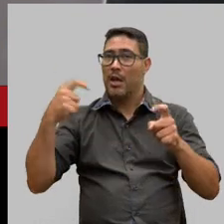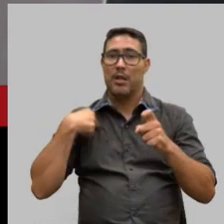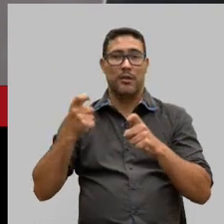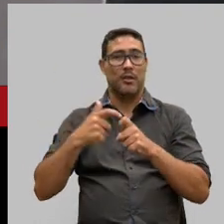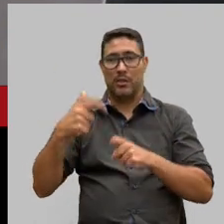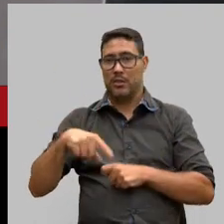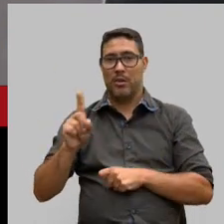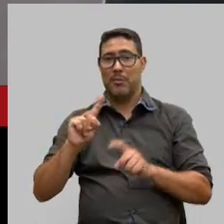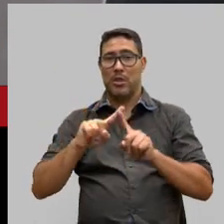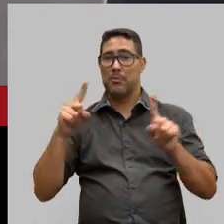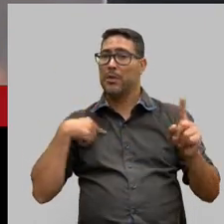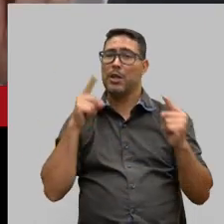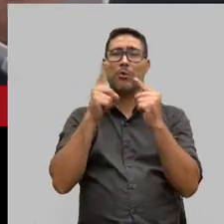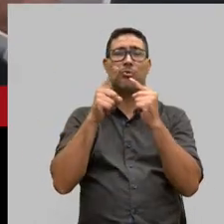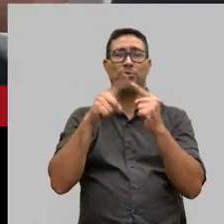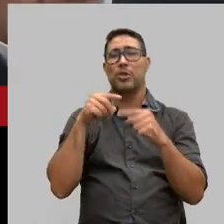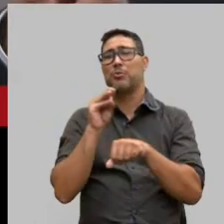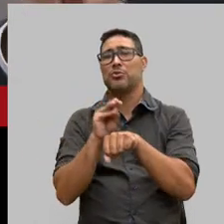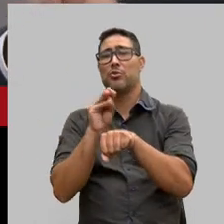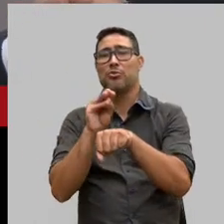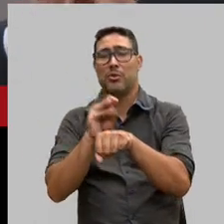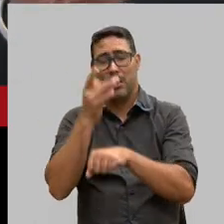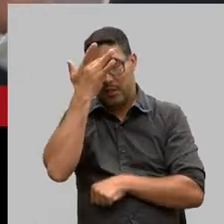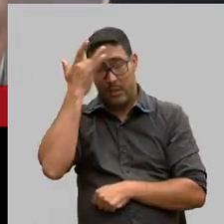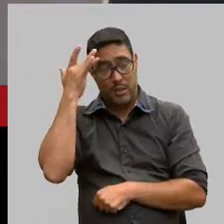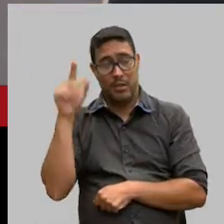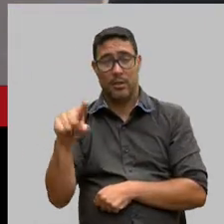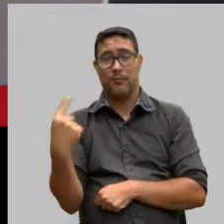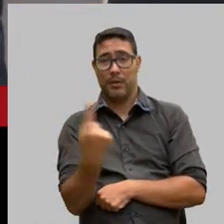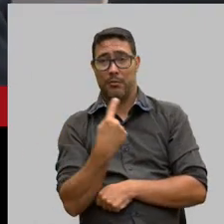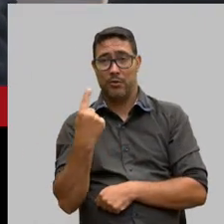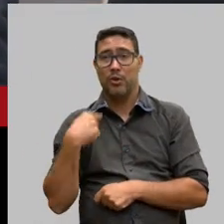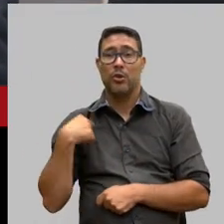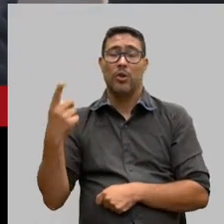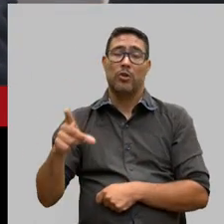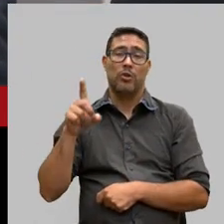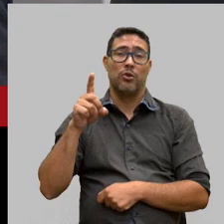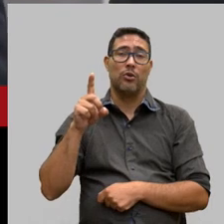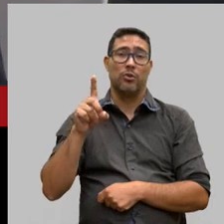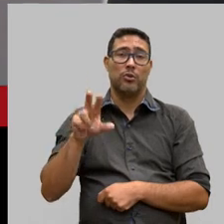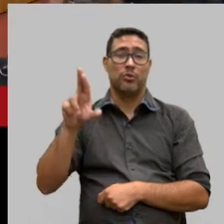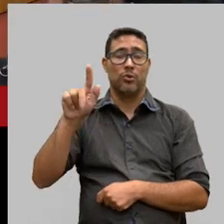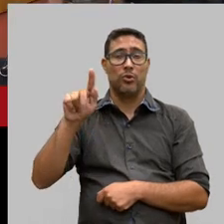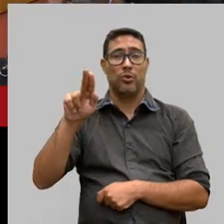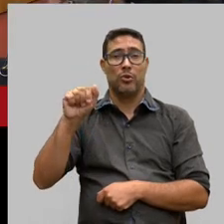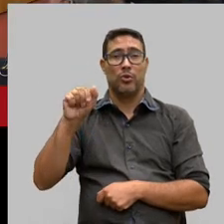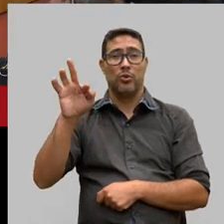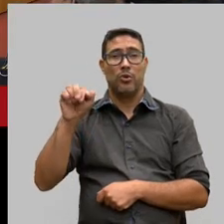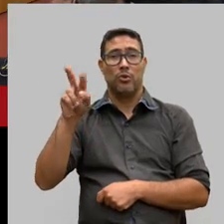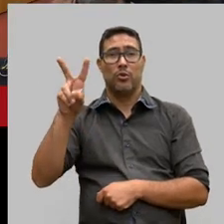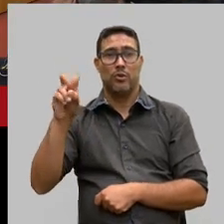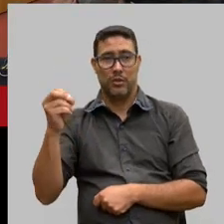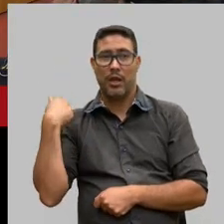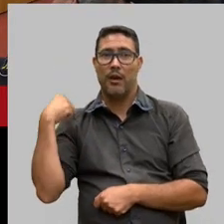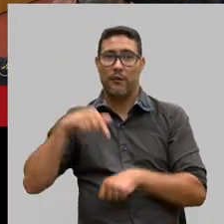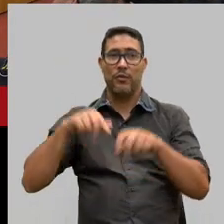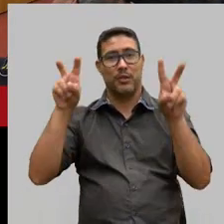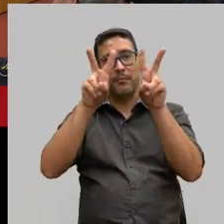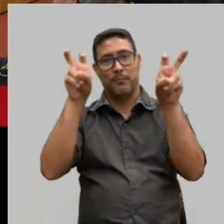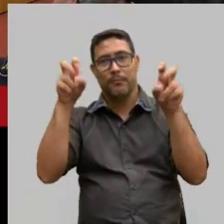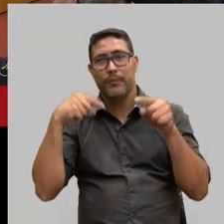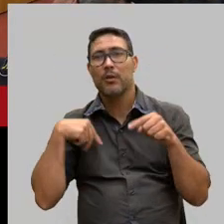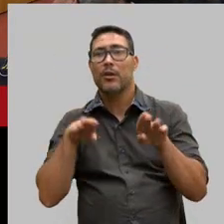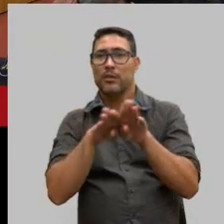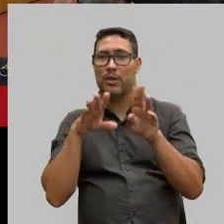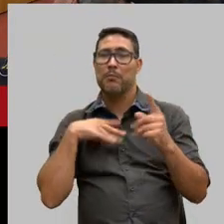cuidar das pessoas quando o Dr Gustavo que não é médico né floren Traz essa pauta é um jeito de cuidar das